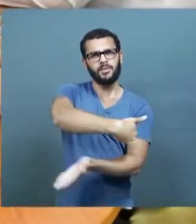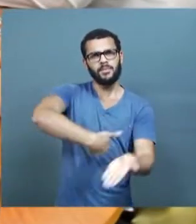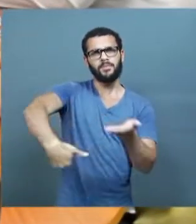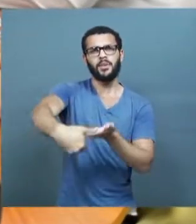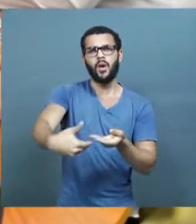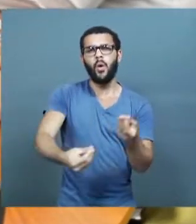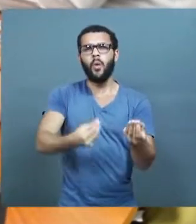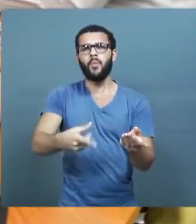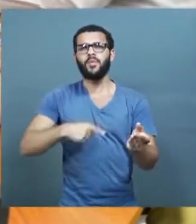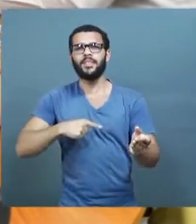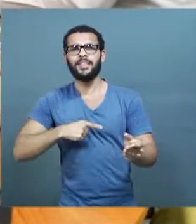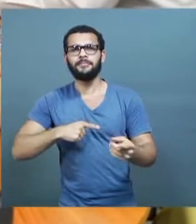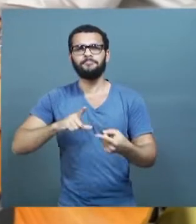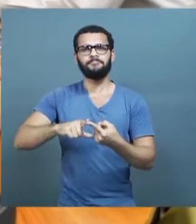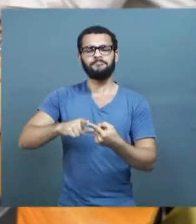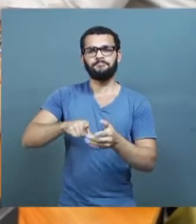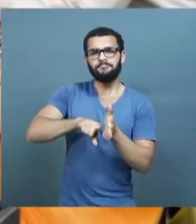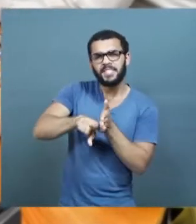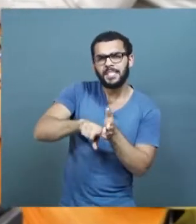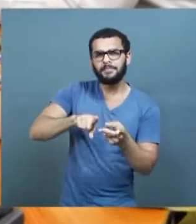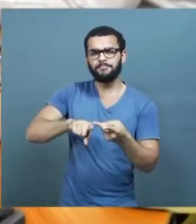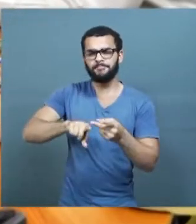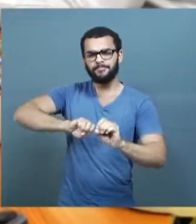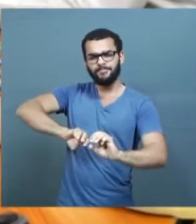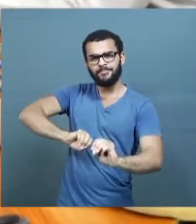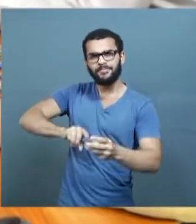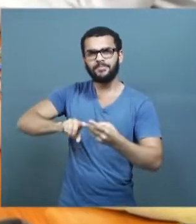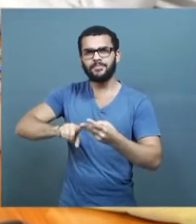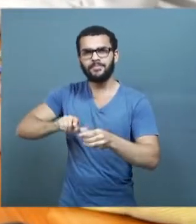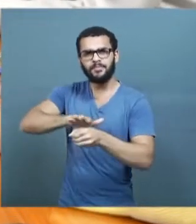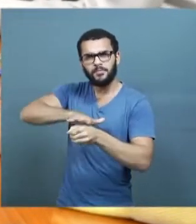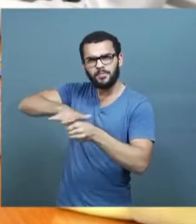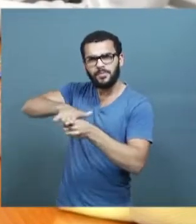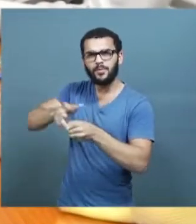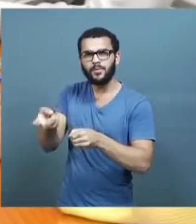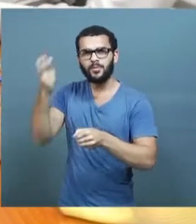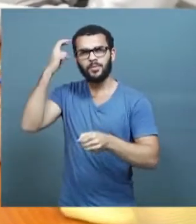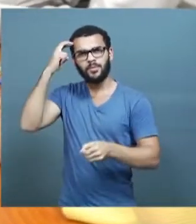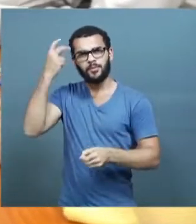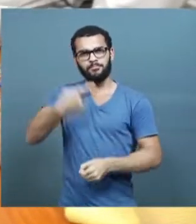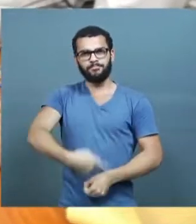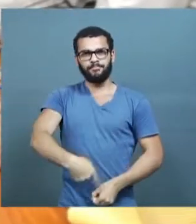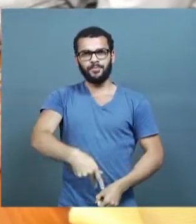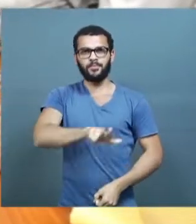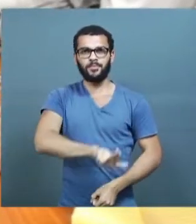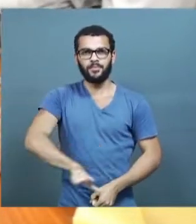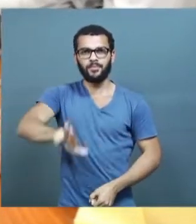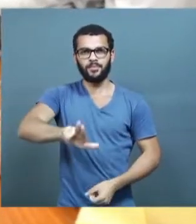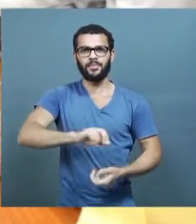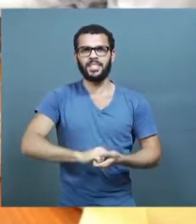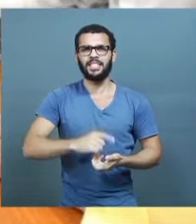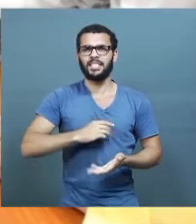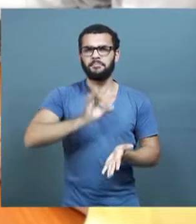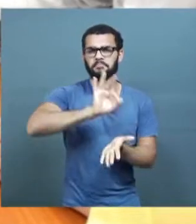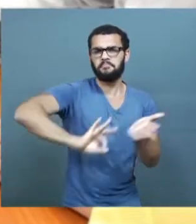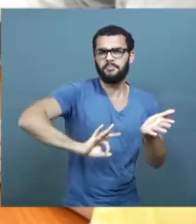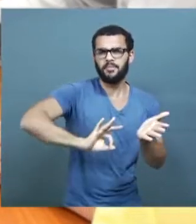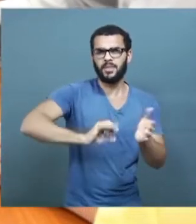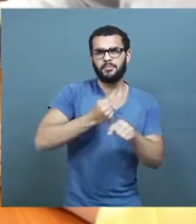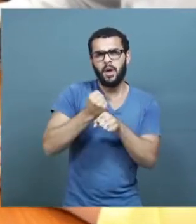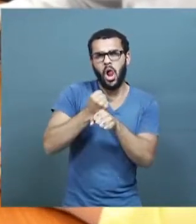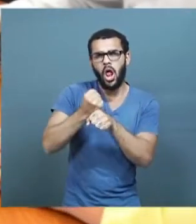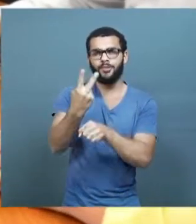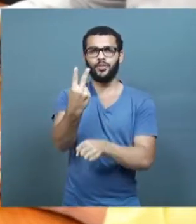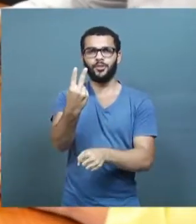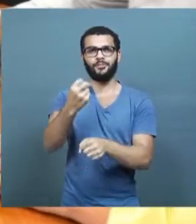desenvolvimento de atividades de ensino, pesquisa, extensão e cultura na cidade. O acordo tem vigência de 2 anos e